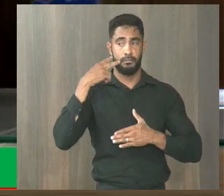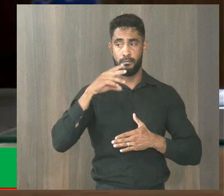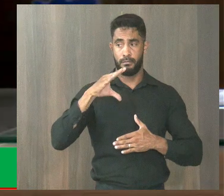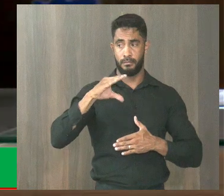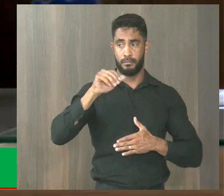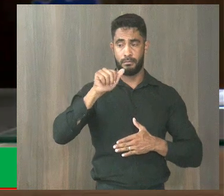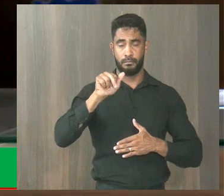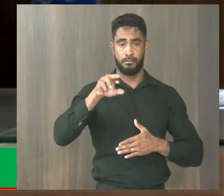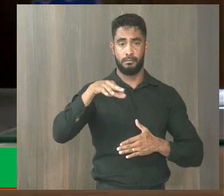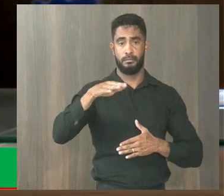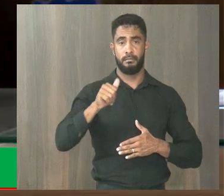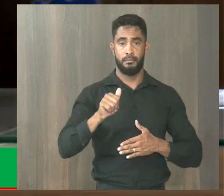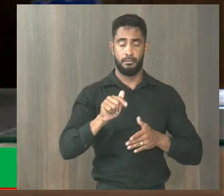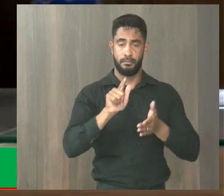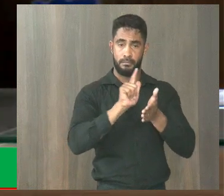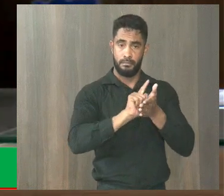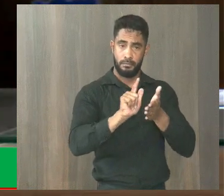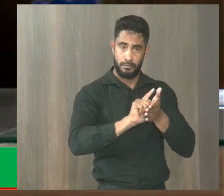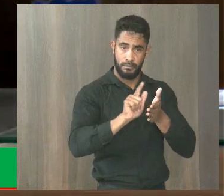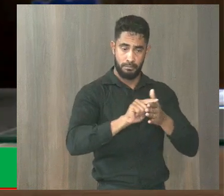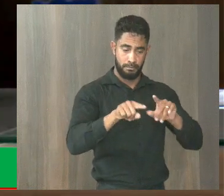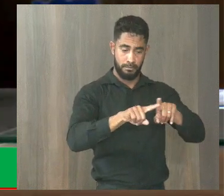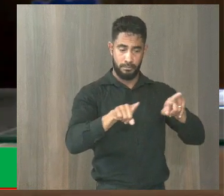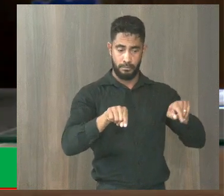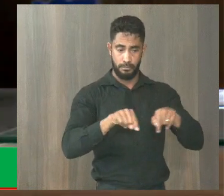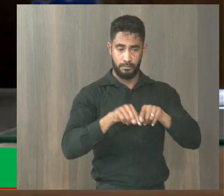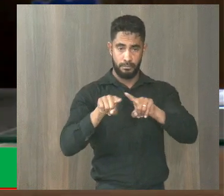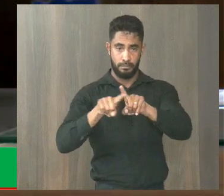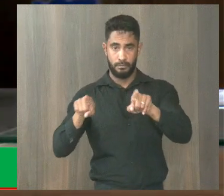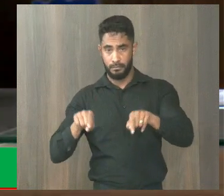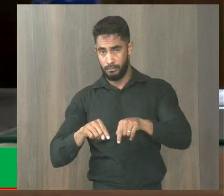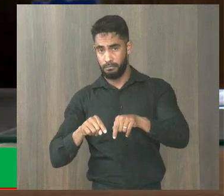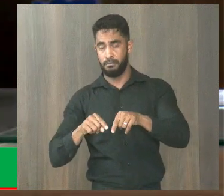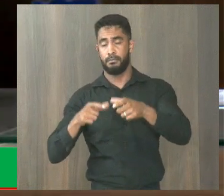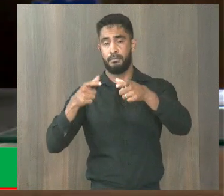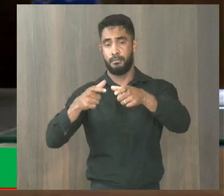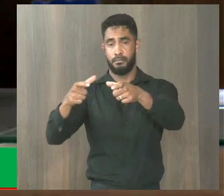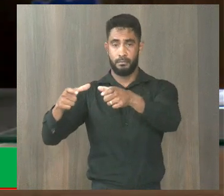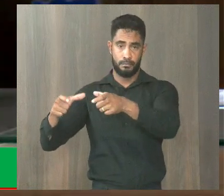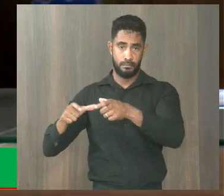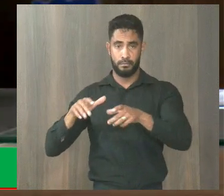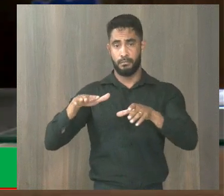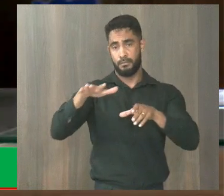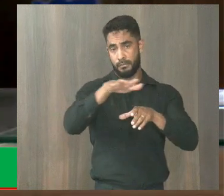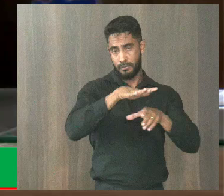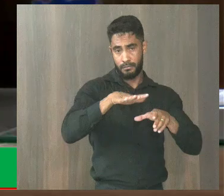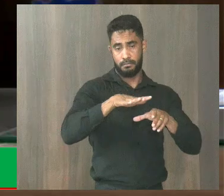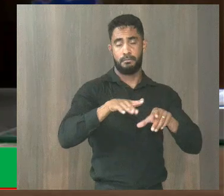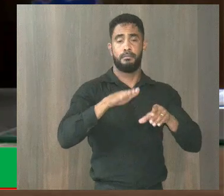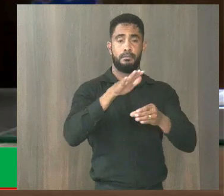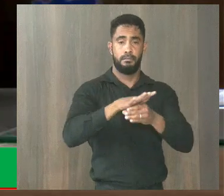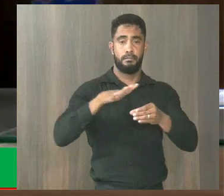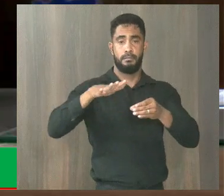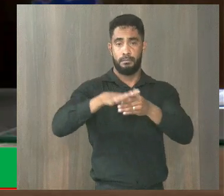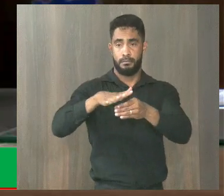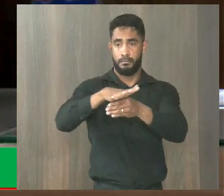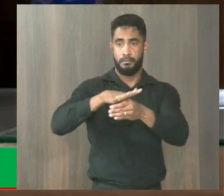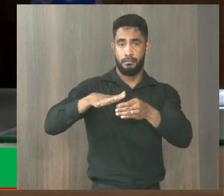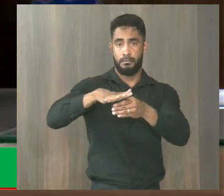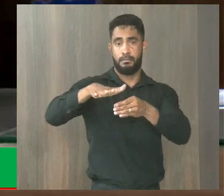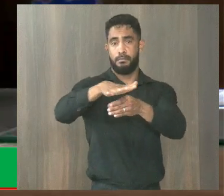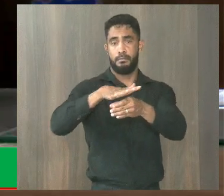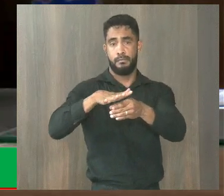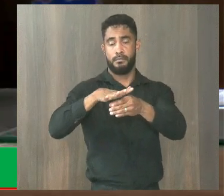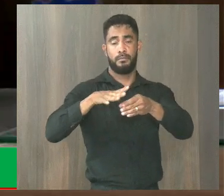Vicente. Sugere limpeza nos lotes do bairro Portal dos IPs, bem como operação tapa-buraco nas ruas. Indicação